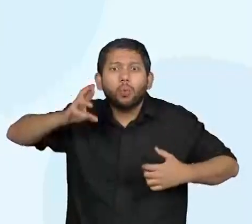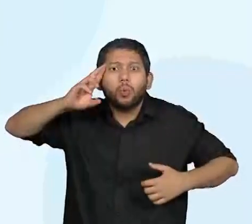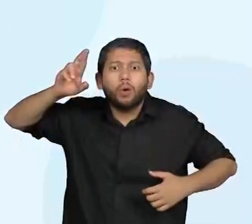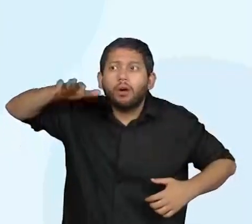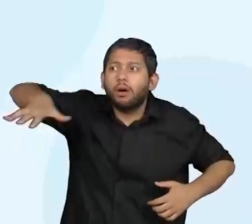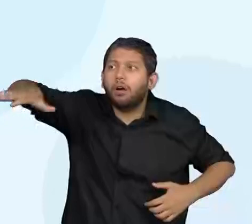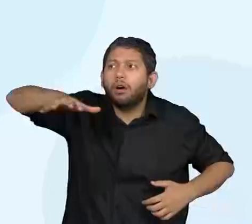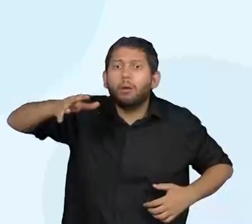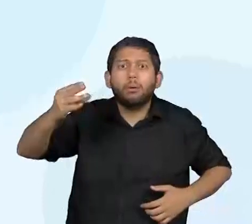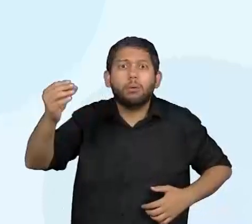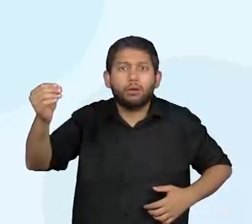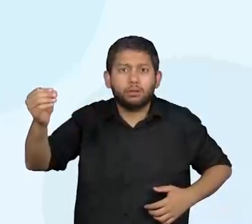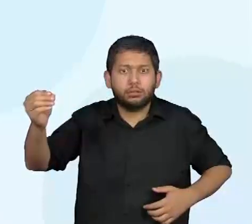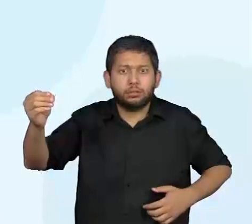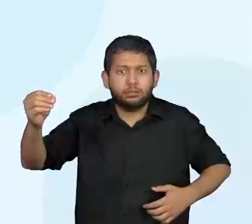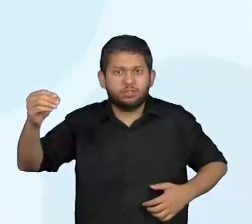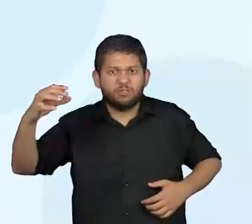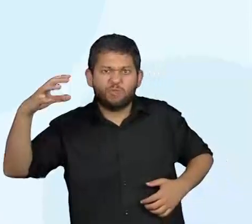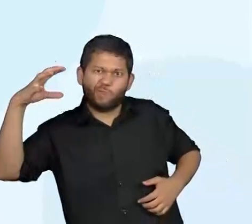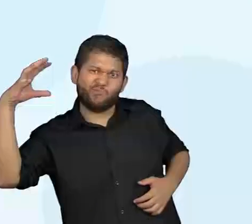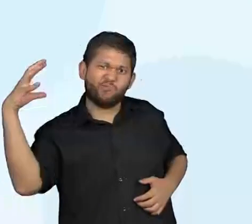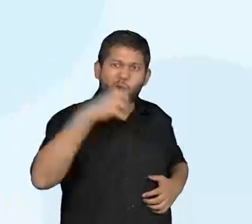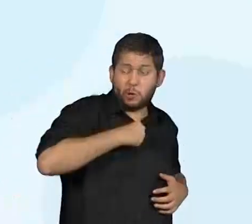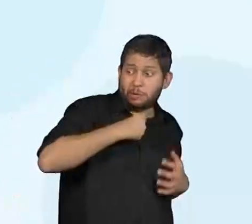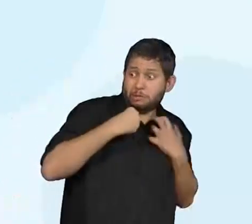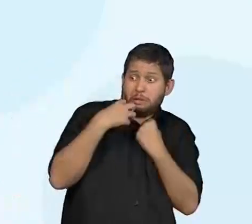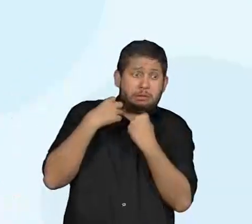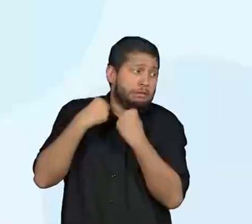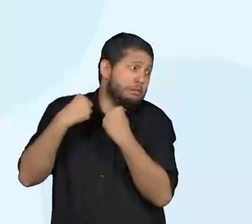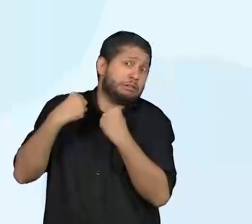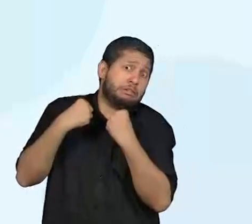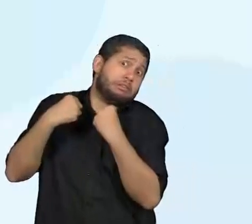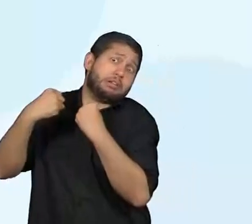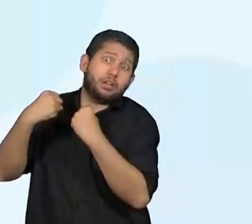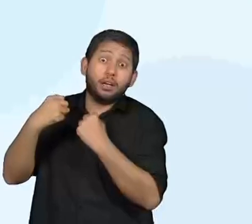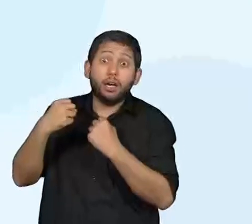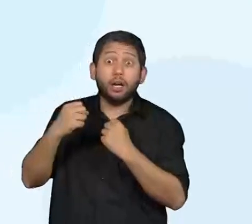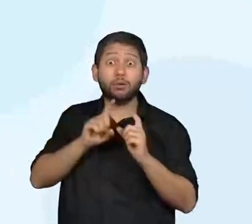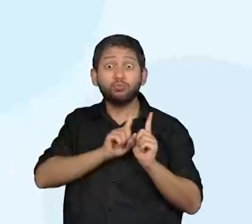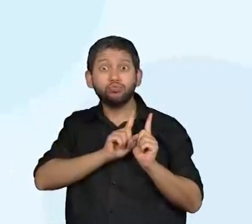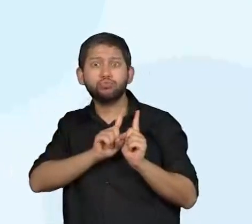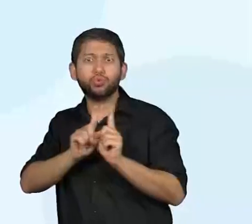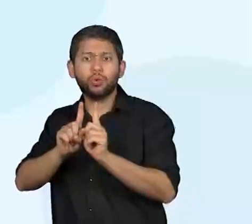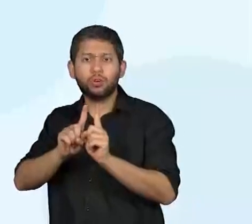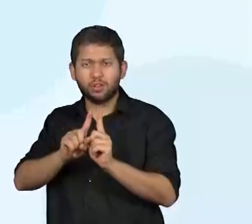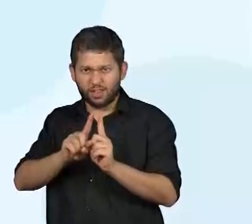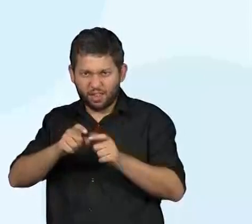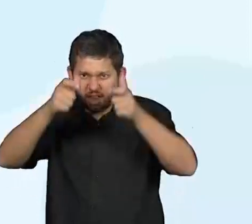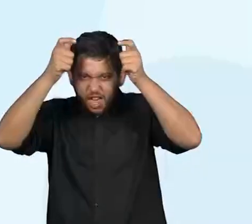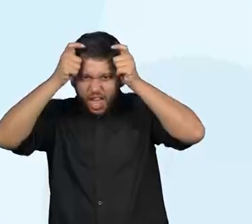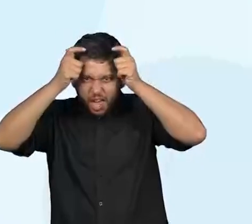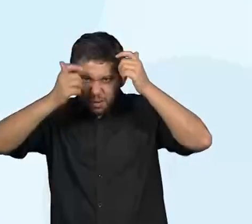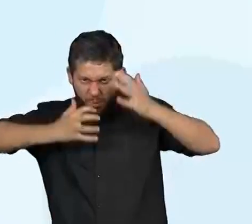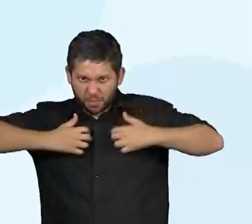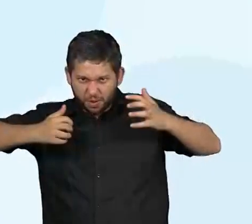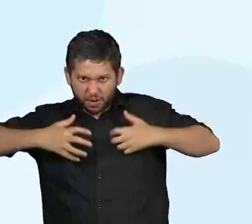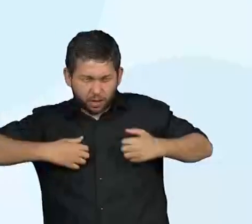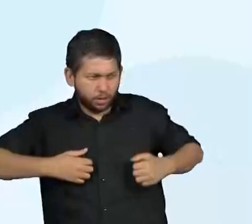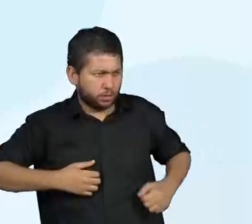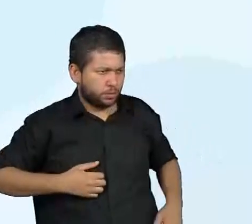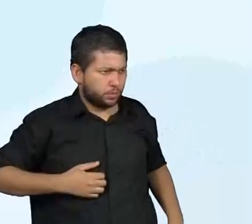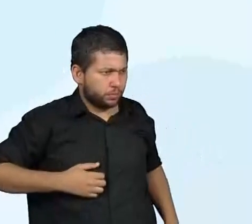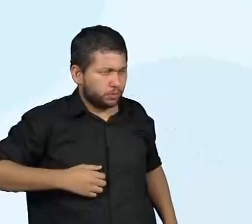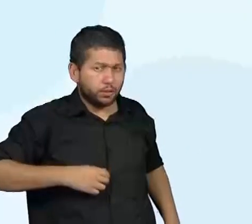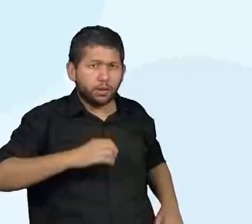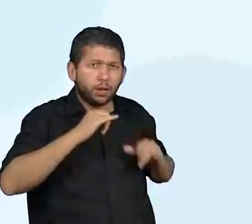levados ante o rei, que vendo-os, disse: Em vossa terra